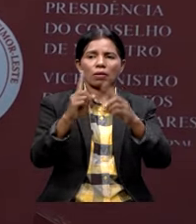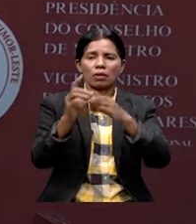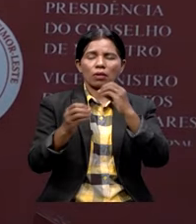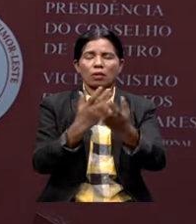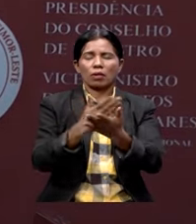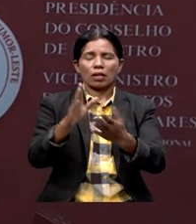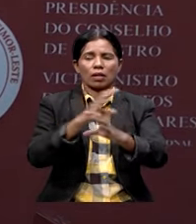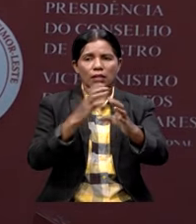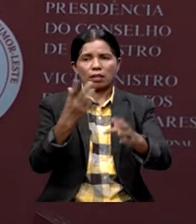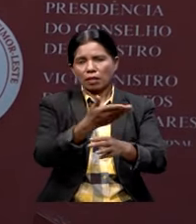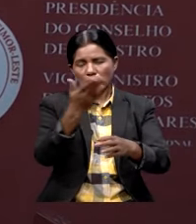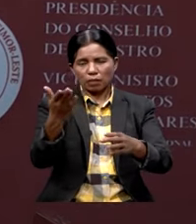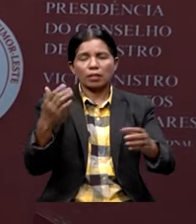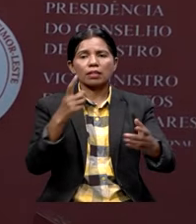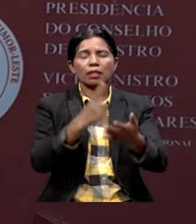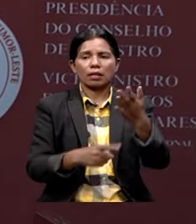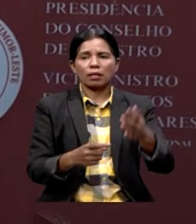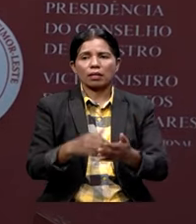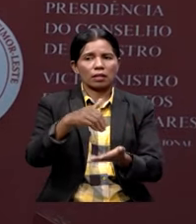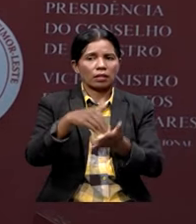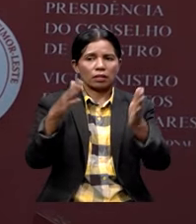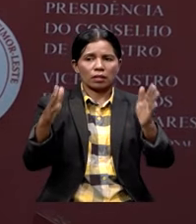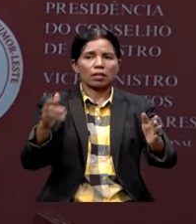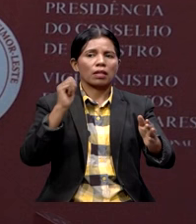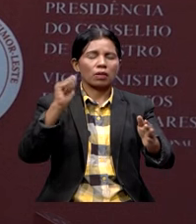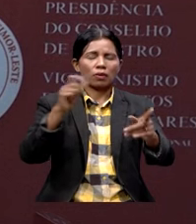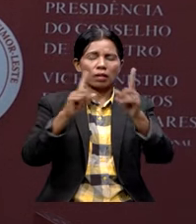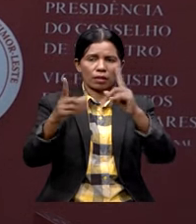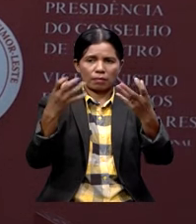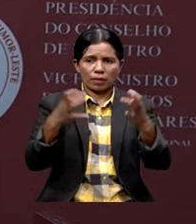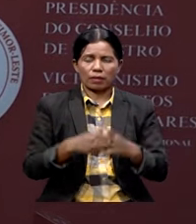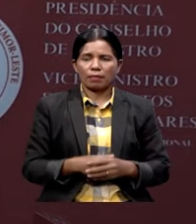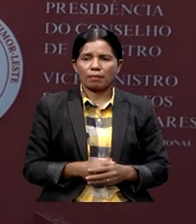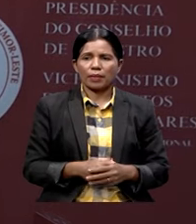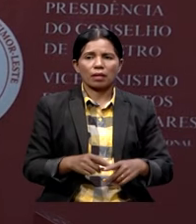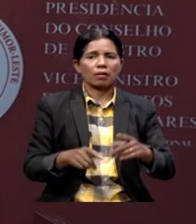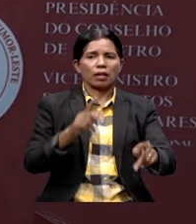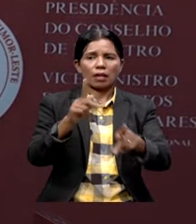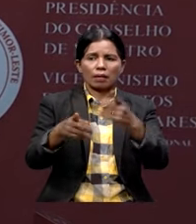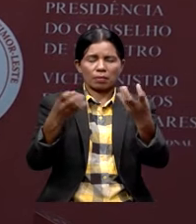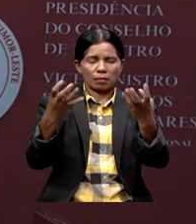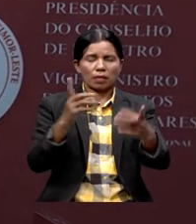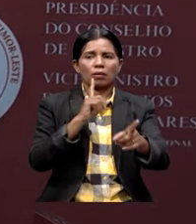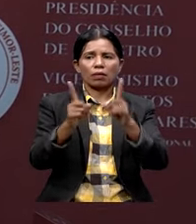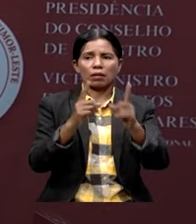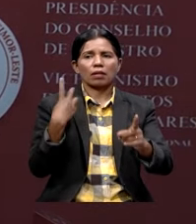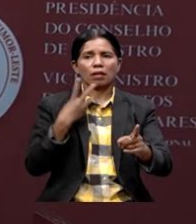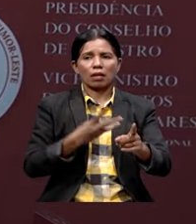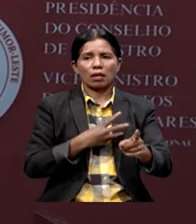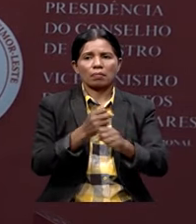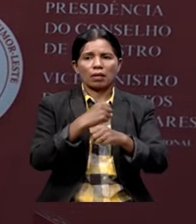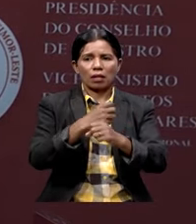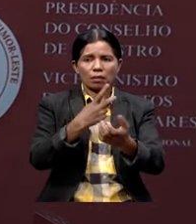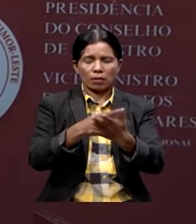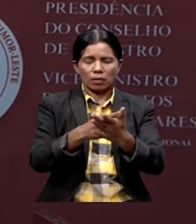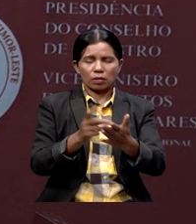haré. E hoje não vai mais acontecer. Estudante será aquilo era clala. Manifestação, macas. A mirar se duni halo proposta,